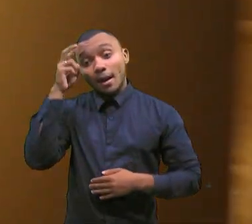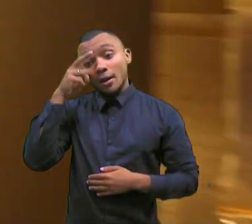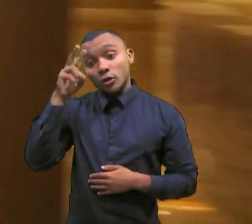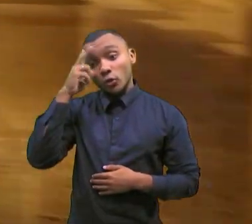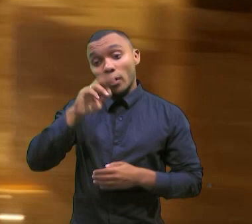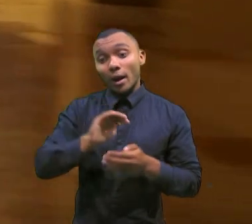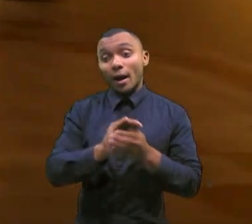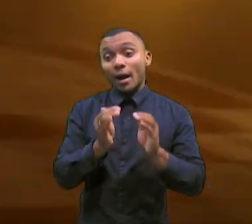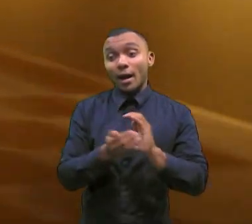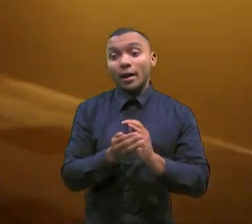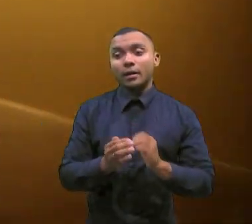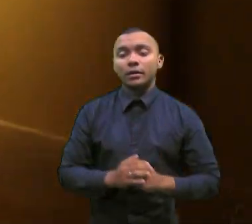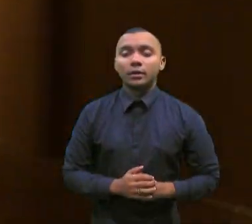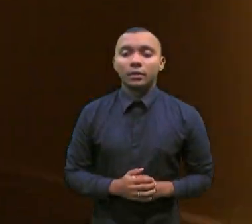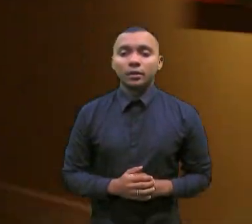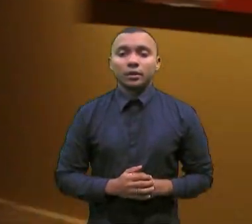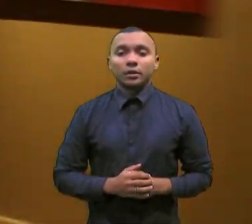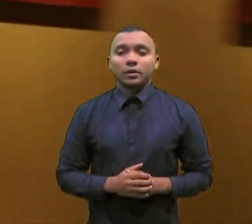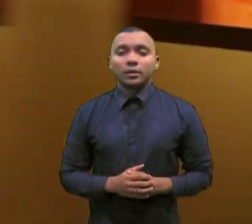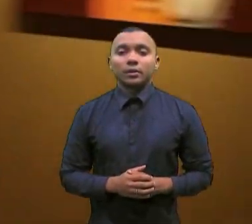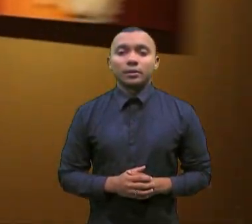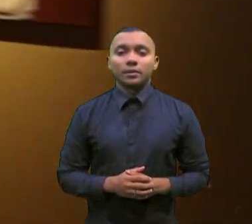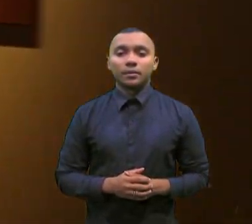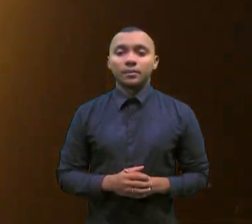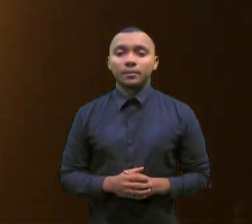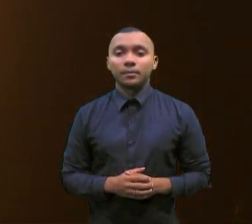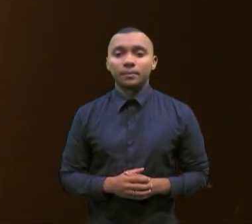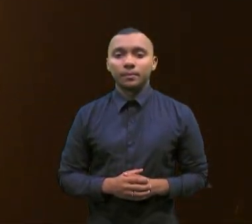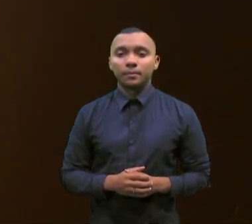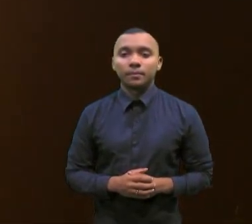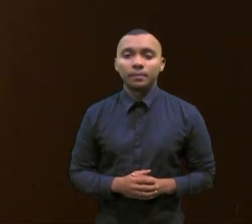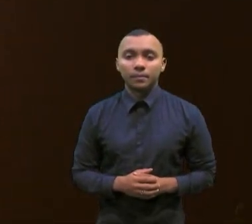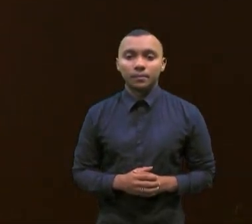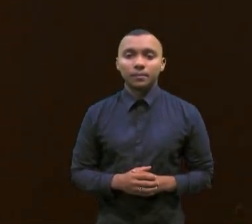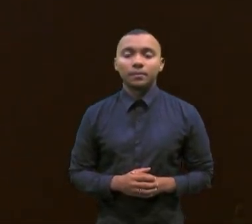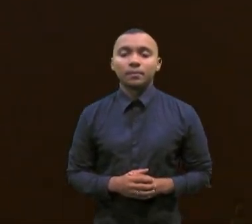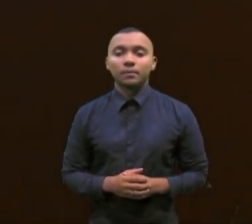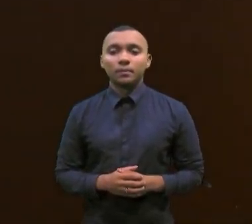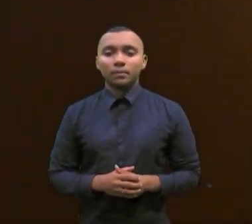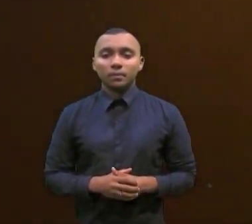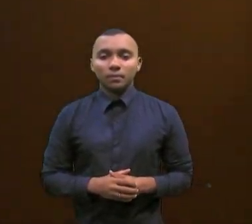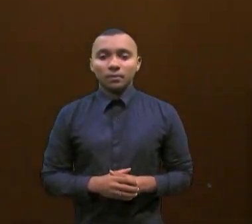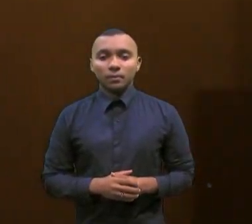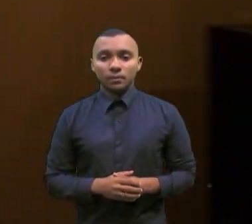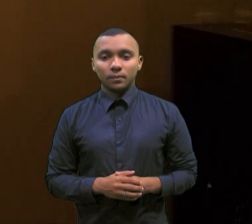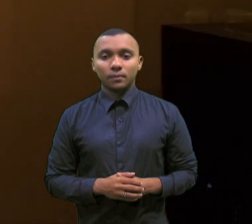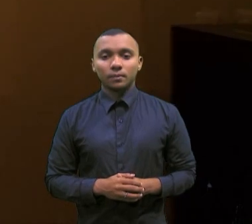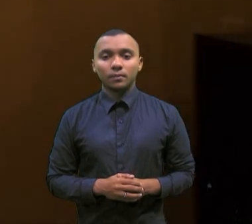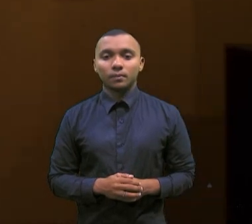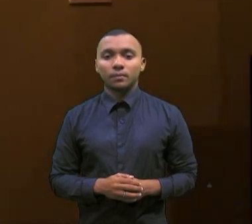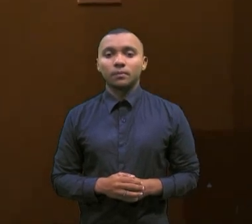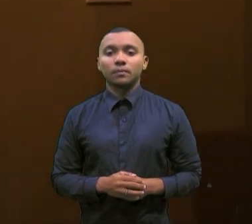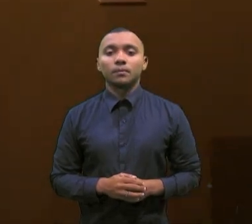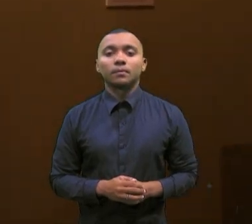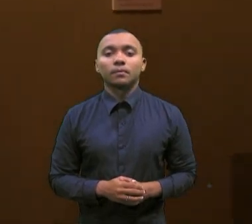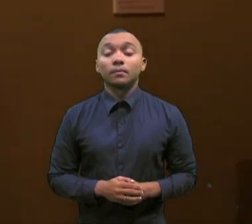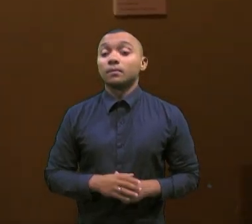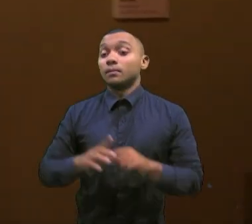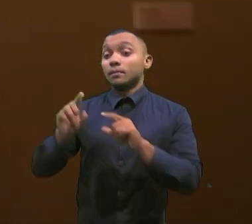candanga. Uma candanga, exatamente. Uma candanga que mora no Ceará. Olha ali, a senhora falou em vídeos, ali temos um vídeo Aqui a ali, gente